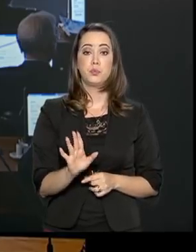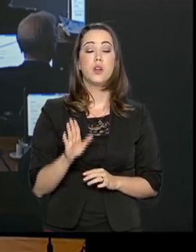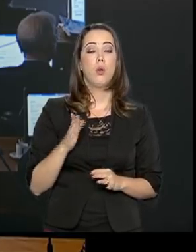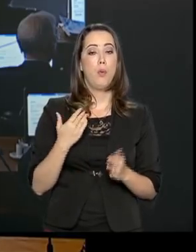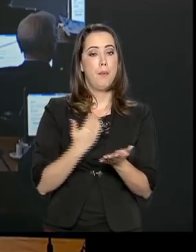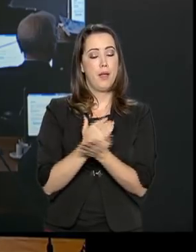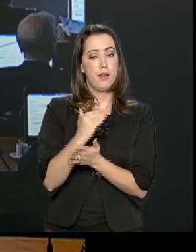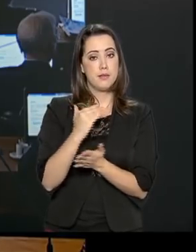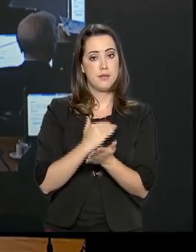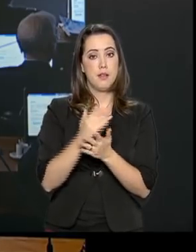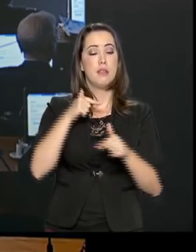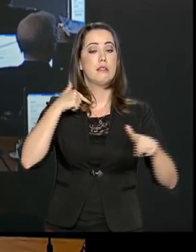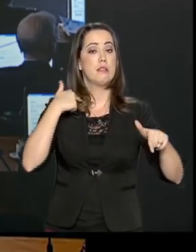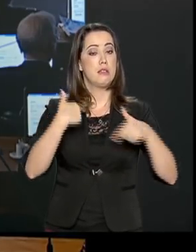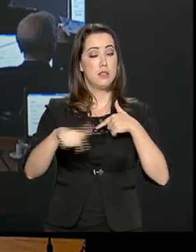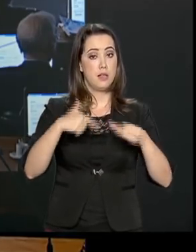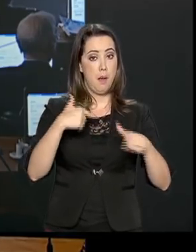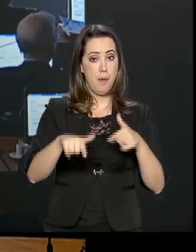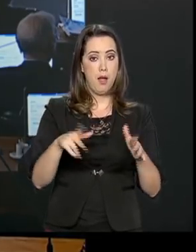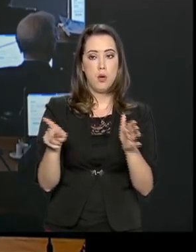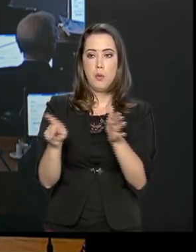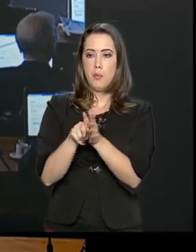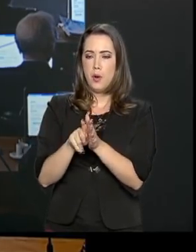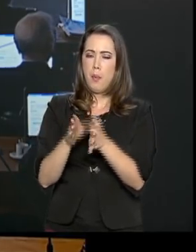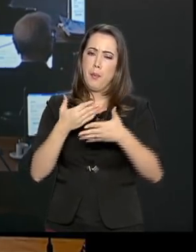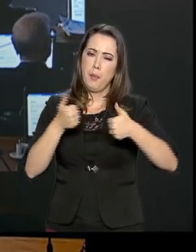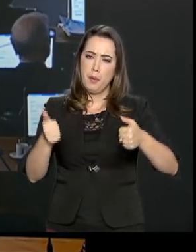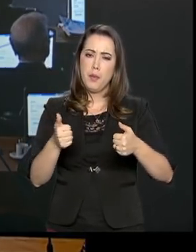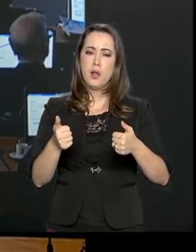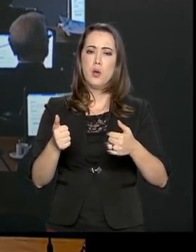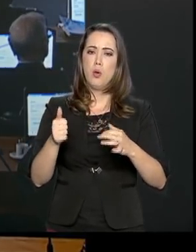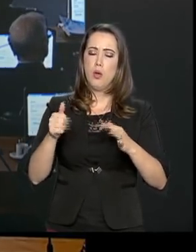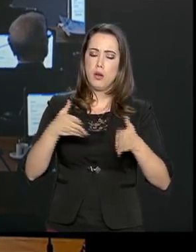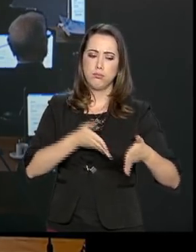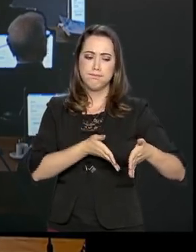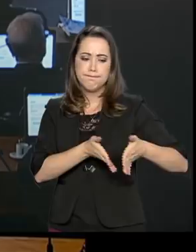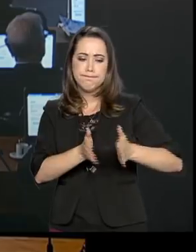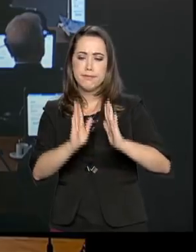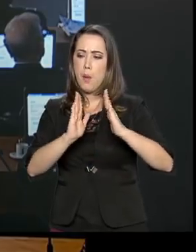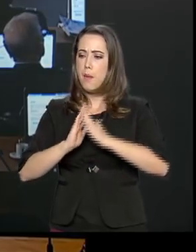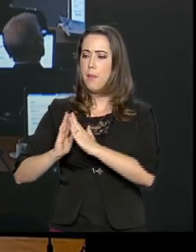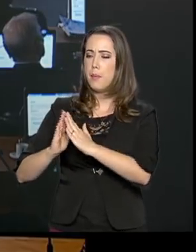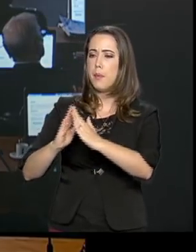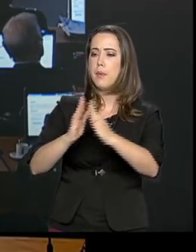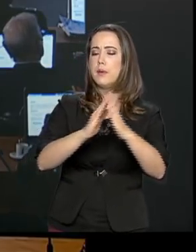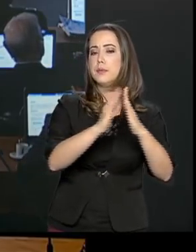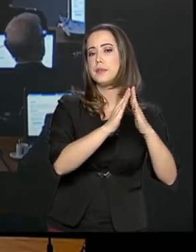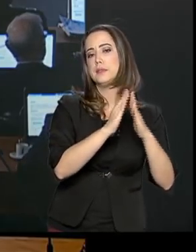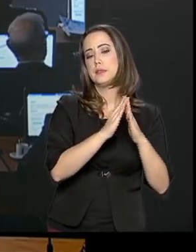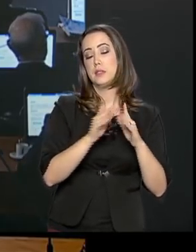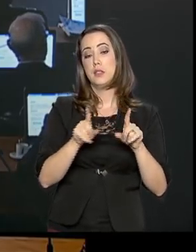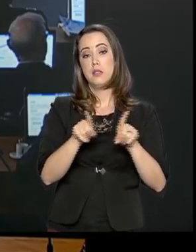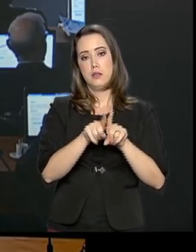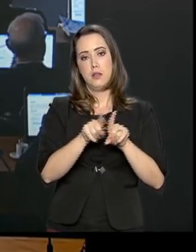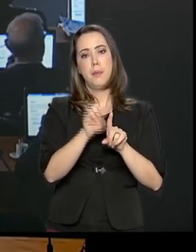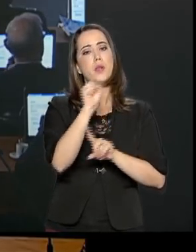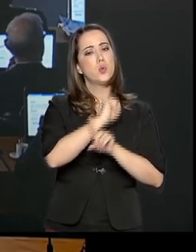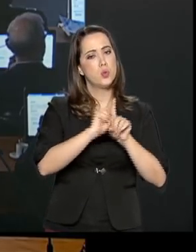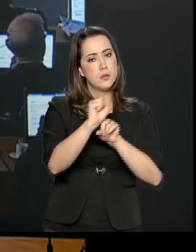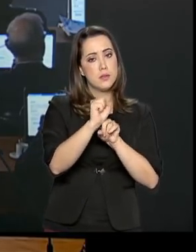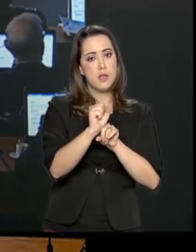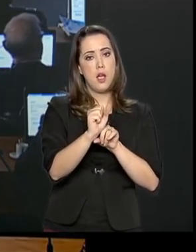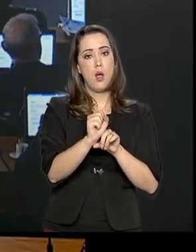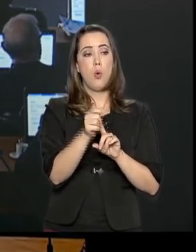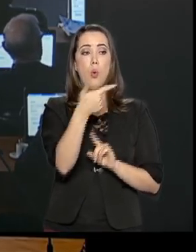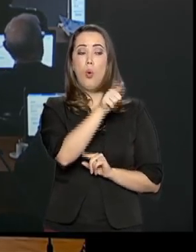entrariam ações de cunho urbanístico, social, de outros ministérios, também coordenados com os